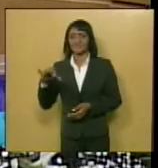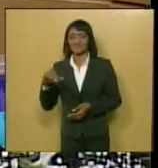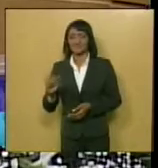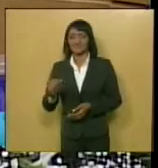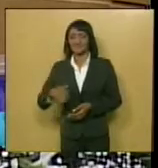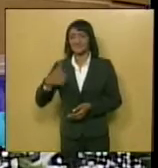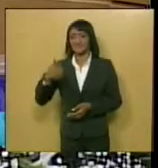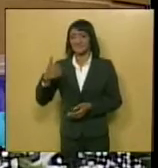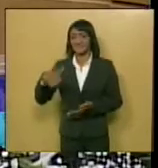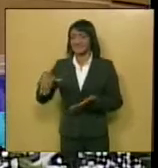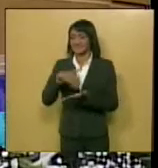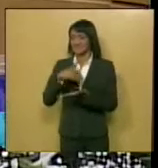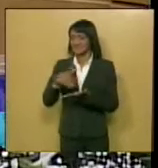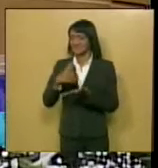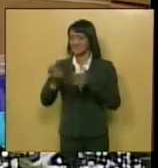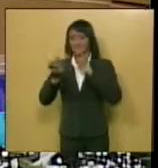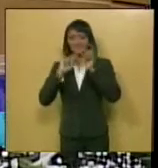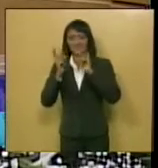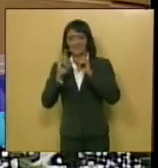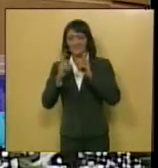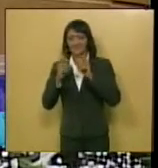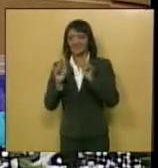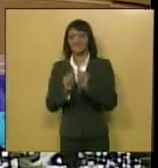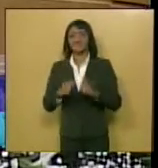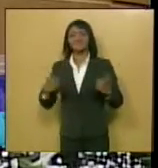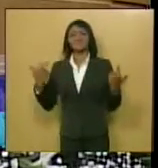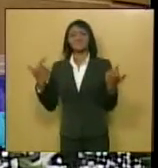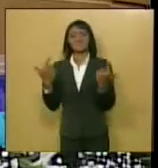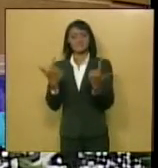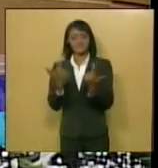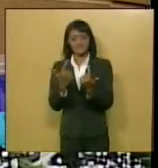secretário nesta sessão da Assembleia Legislativa,